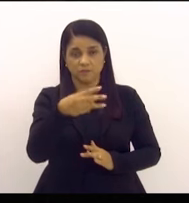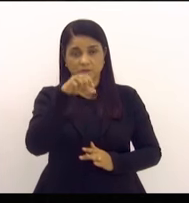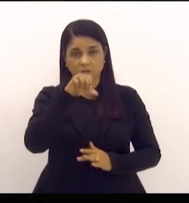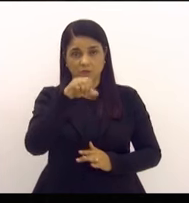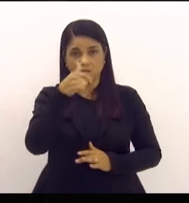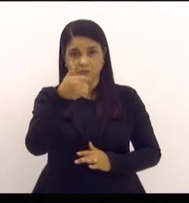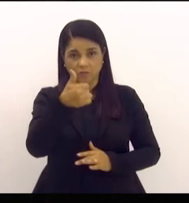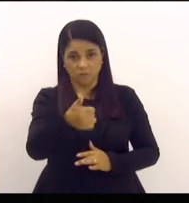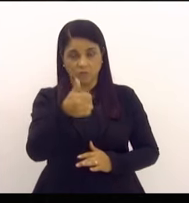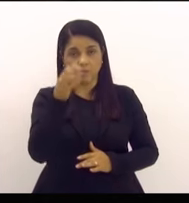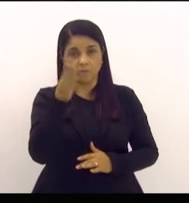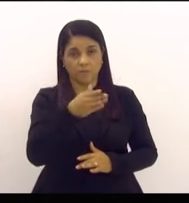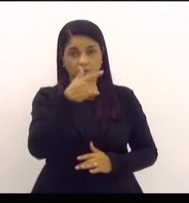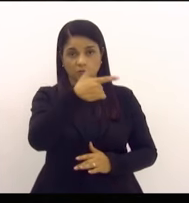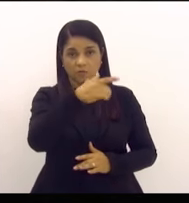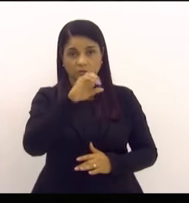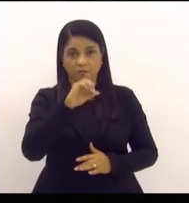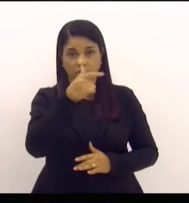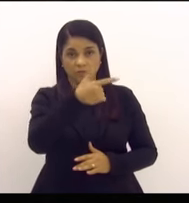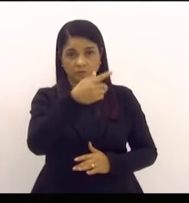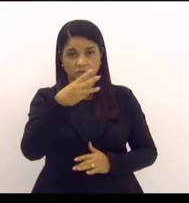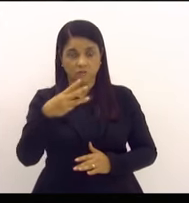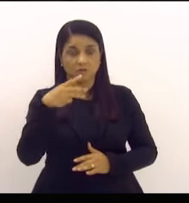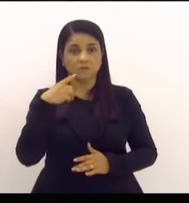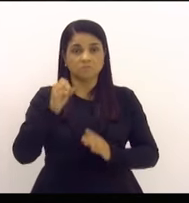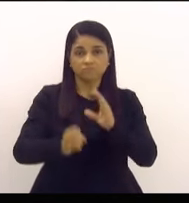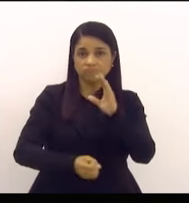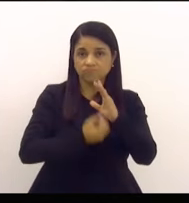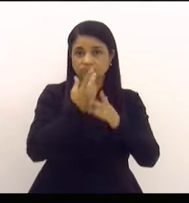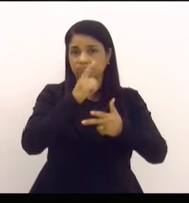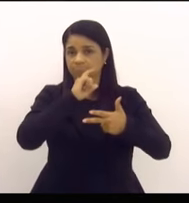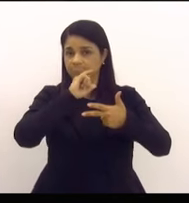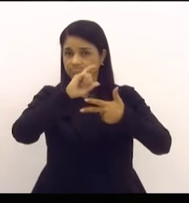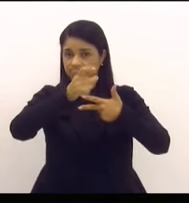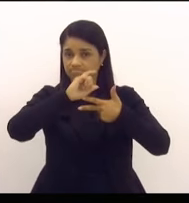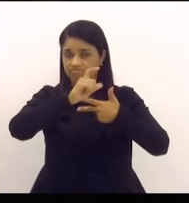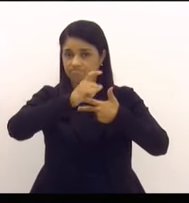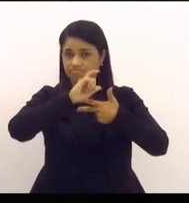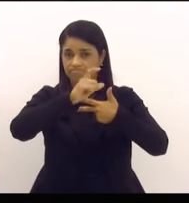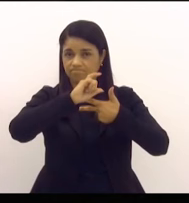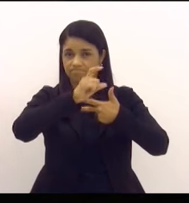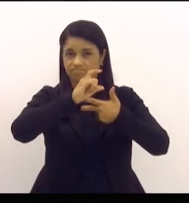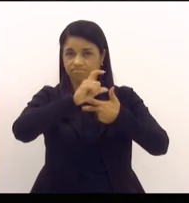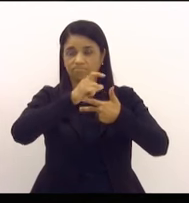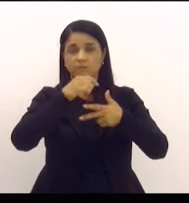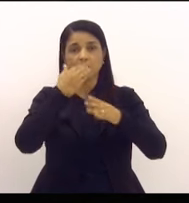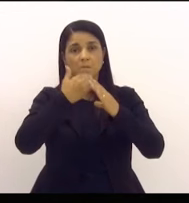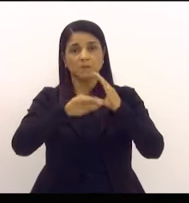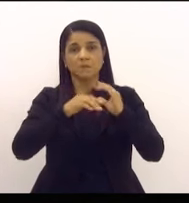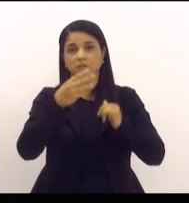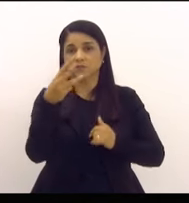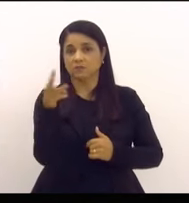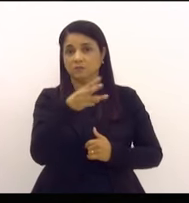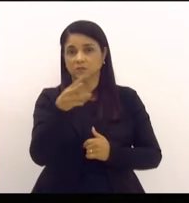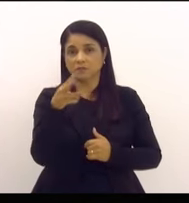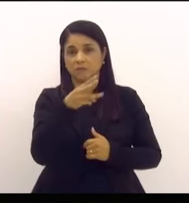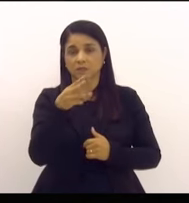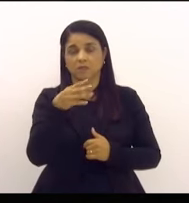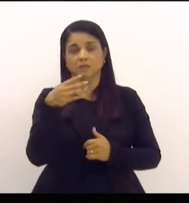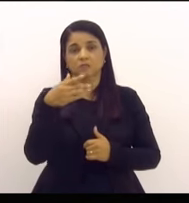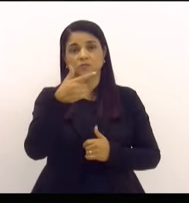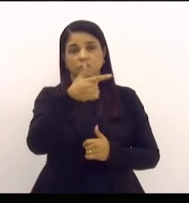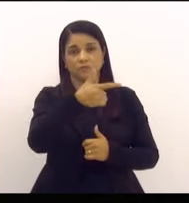2391 de 2003, de autoria do Poder Executivo, mensagem número 33 de